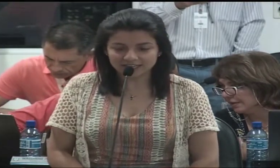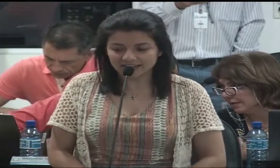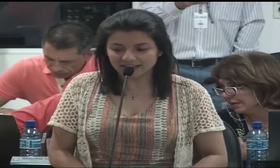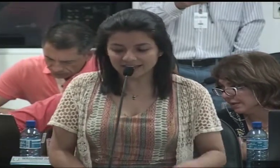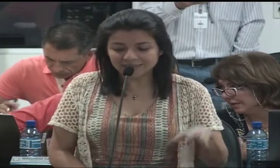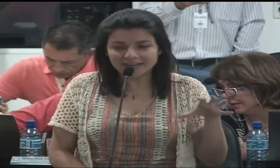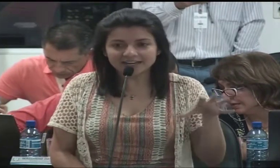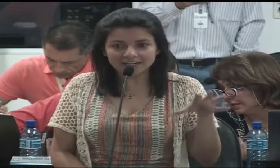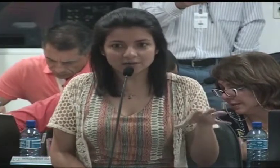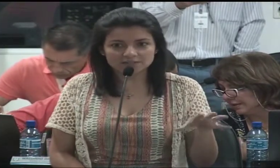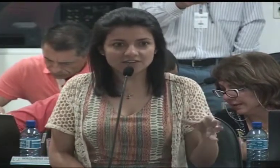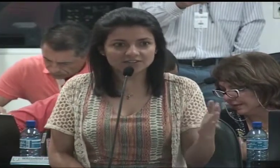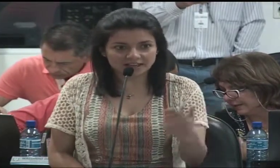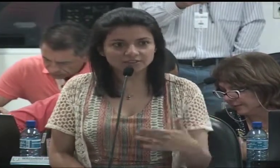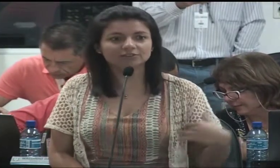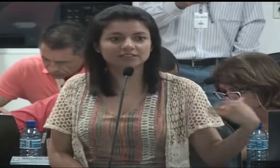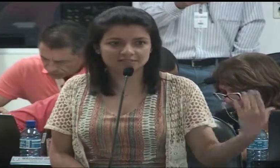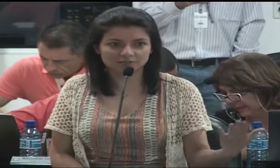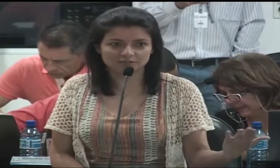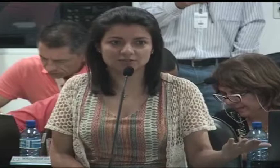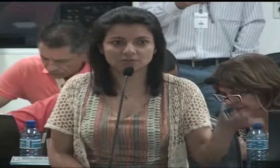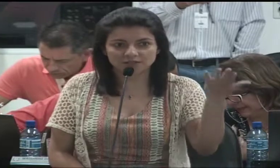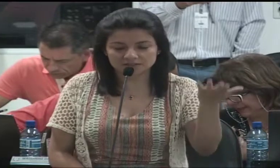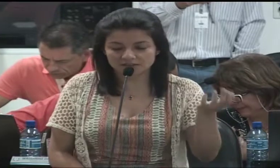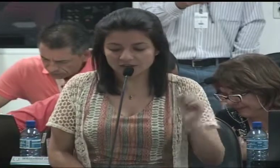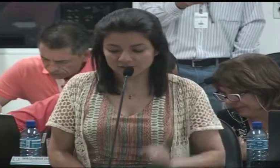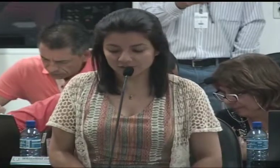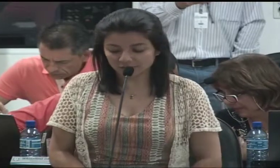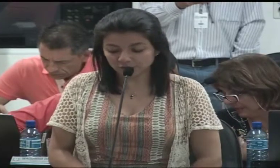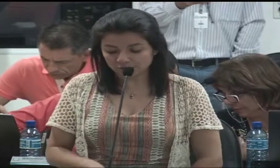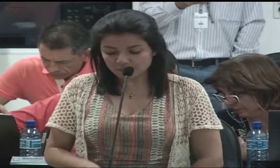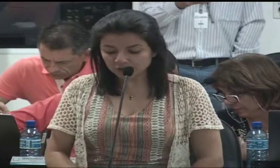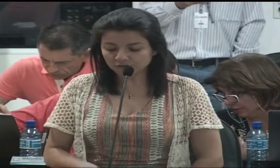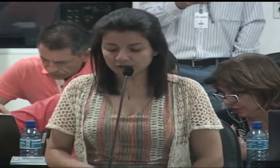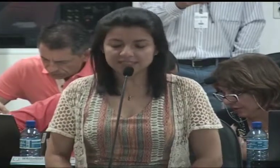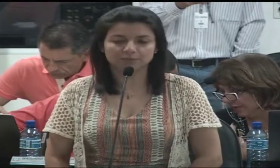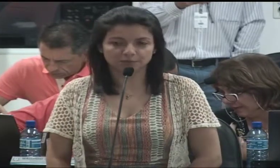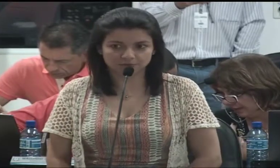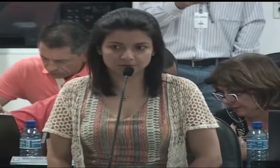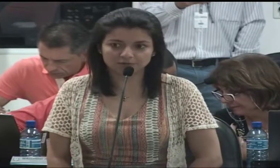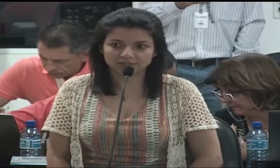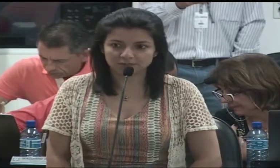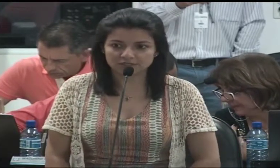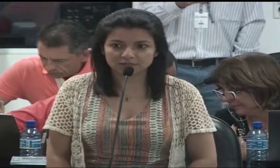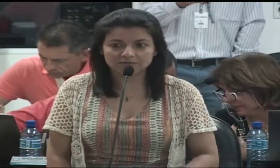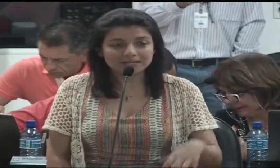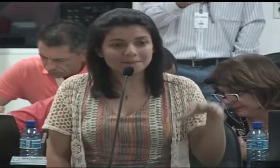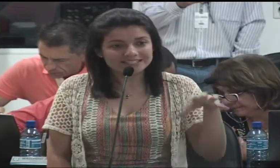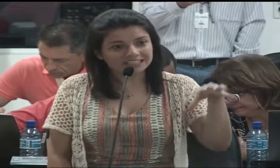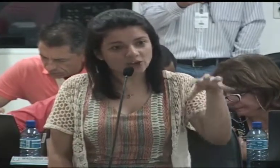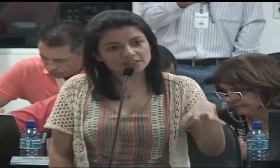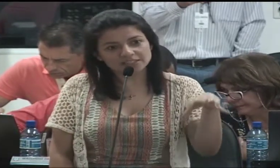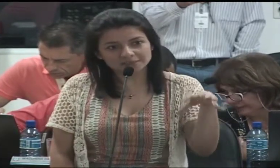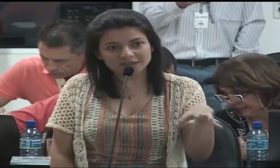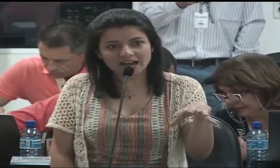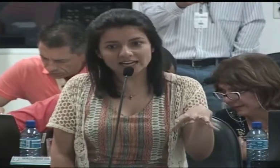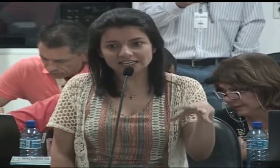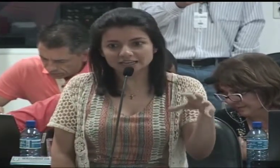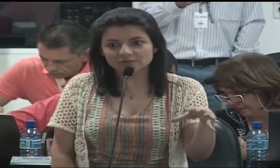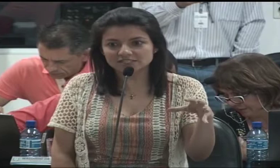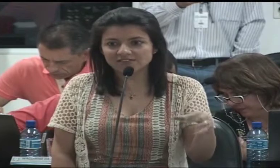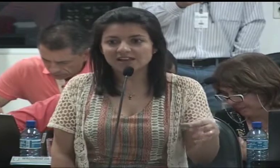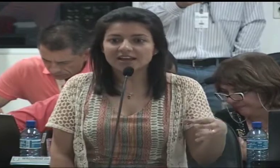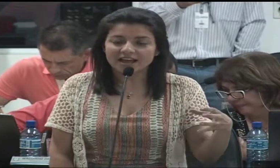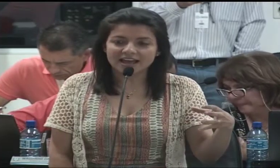cidade. Limeira, inclusive, dentro das associações, e o vereador foi muito feliz na propositura da moção, mas a nossa